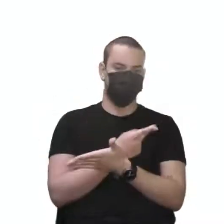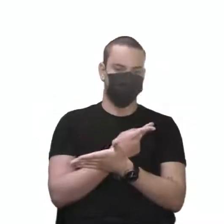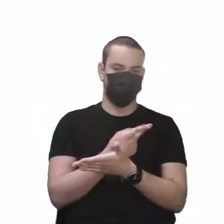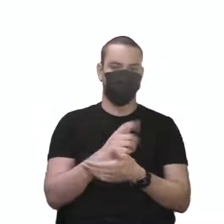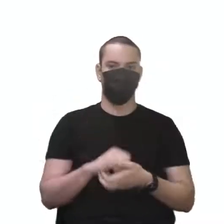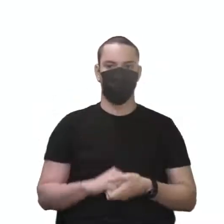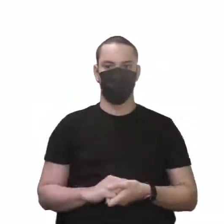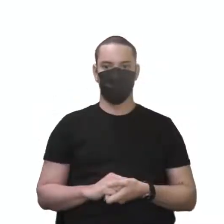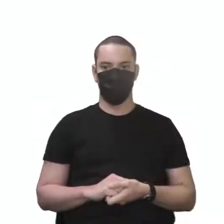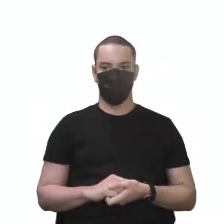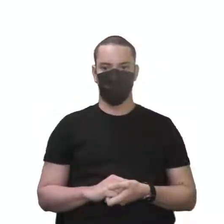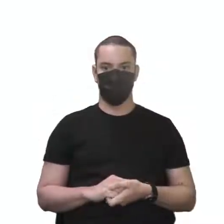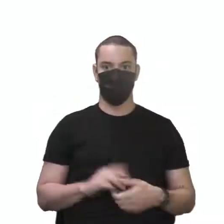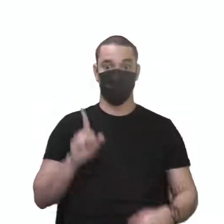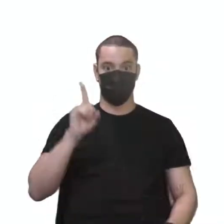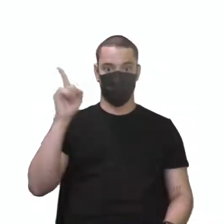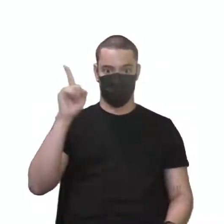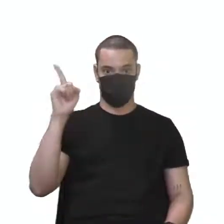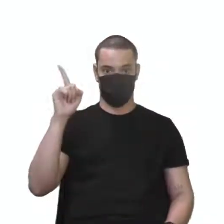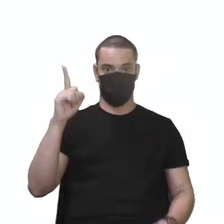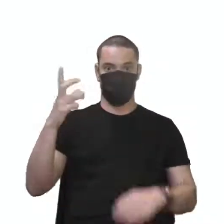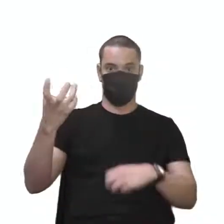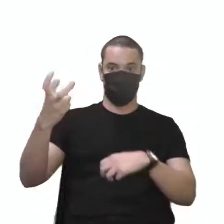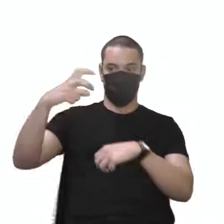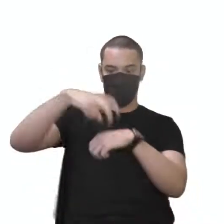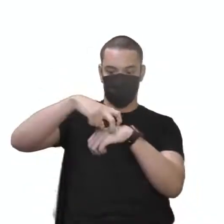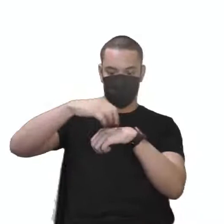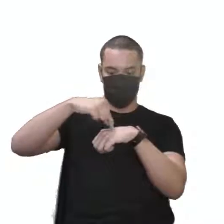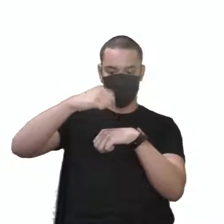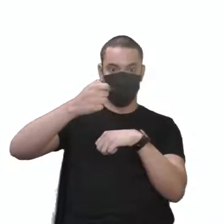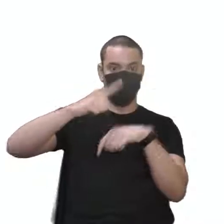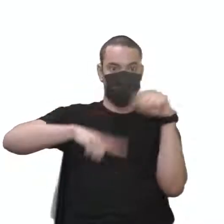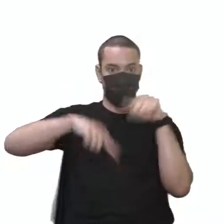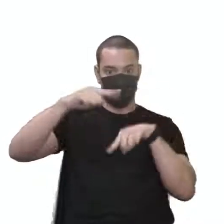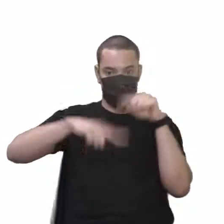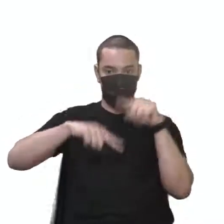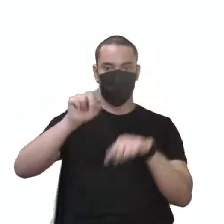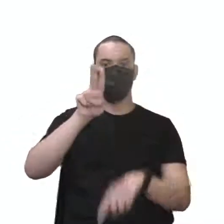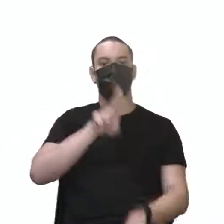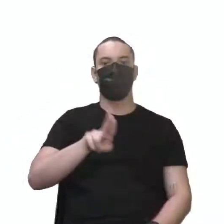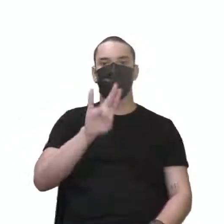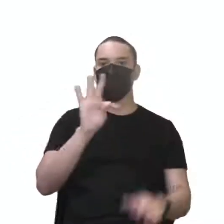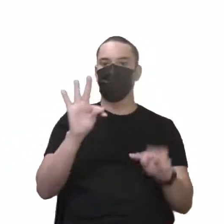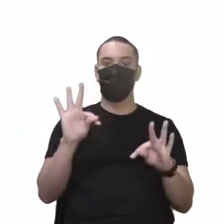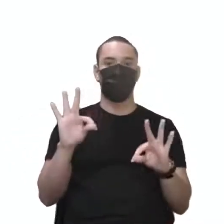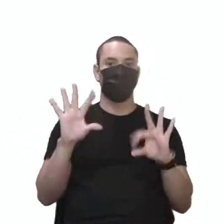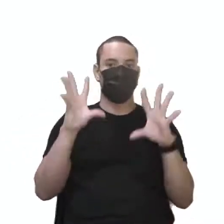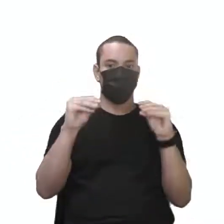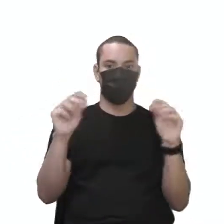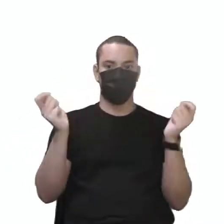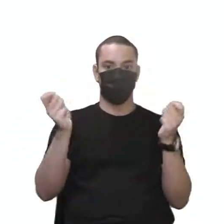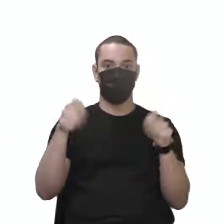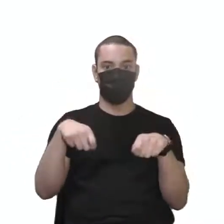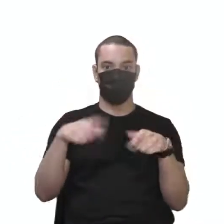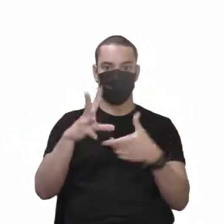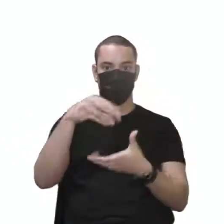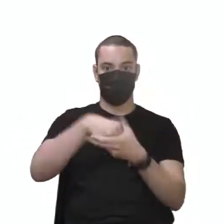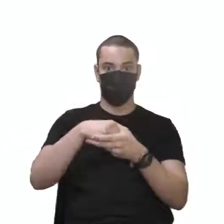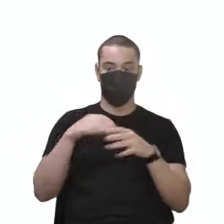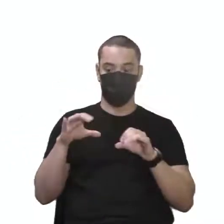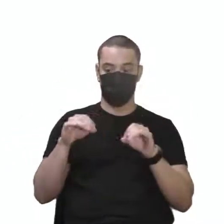acontecendo. Esse vírus introduziu o material genético dele, agora ele vai utilizar toda a engenharia dessa